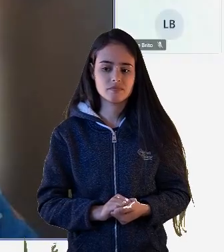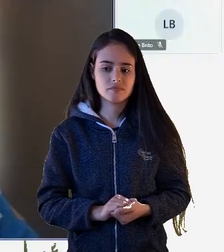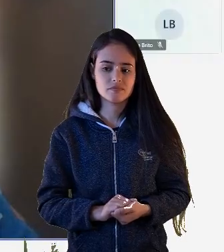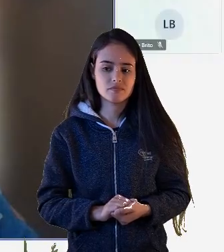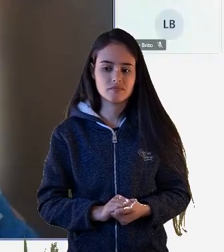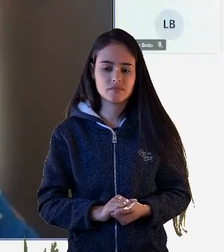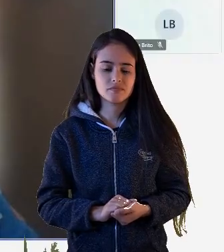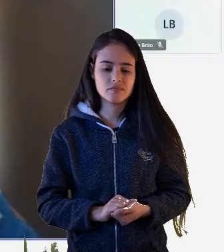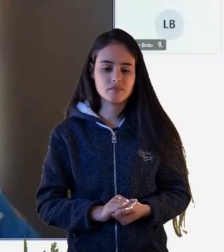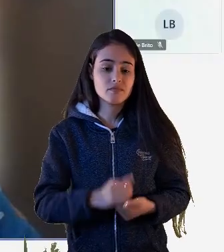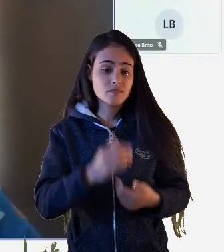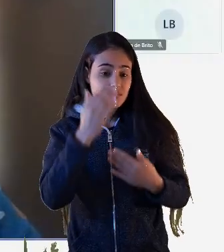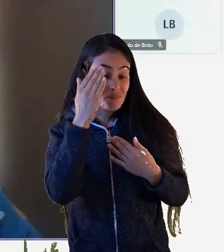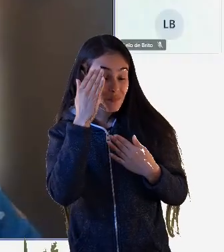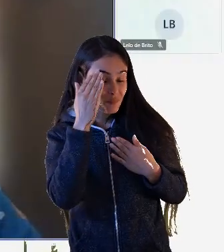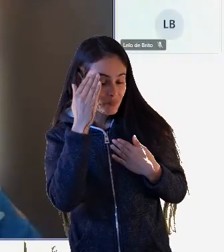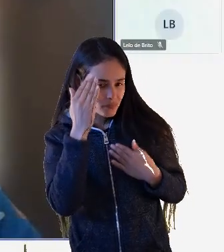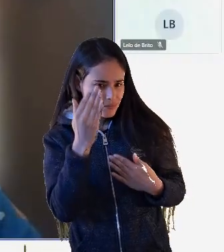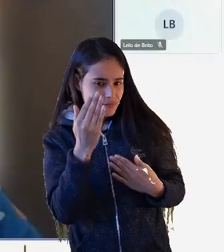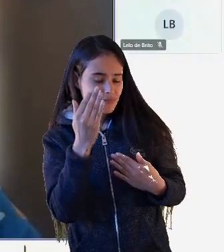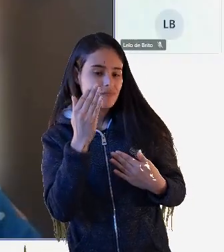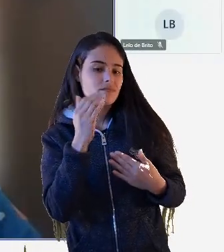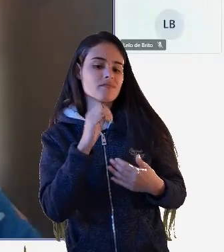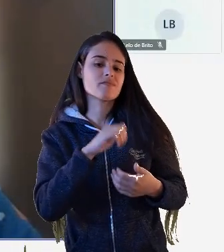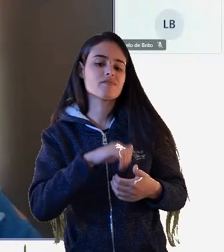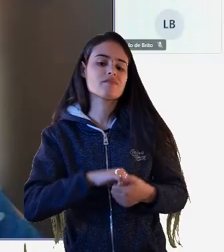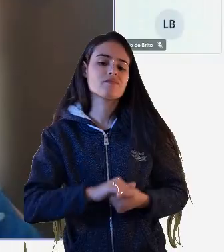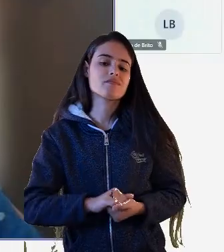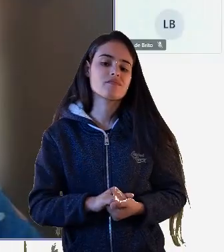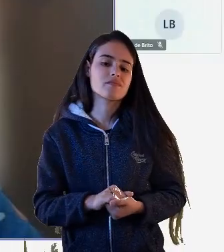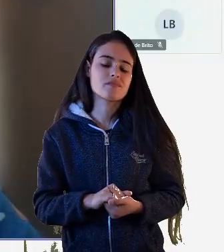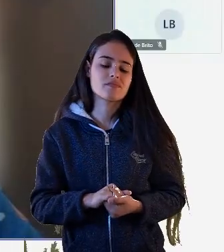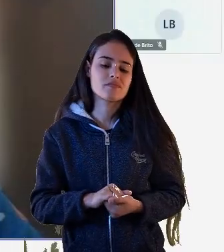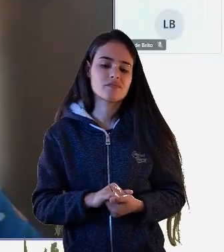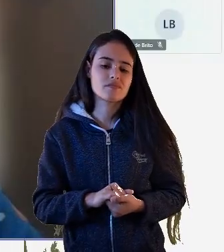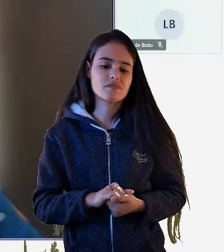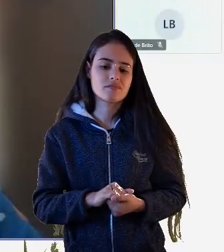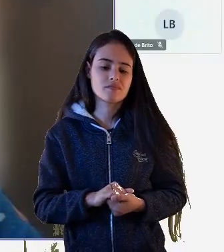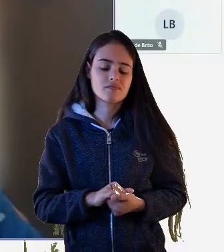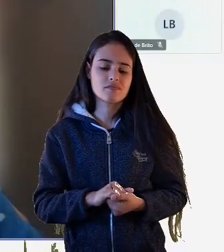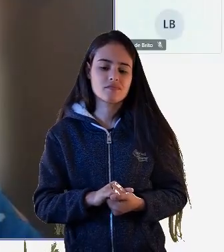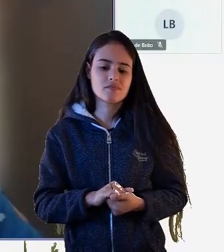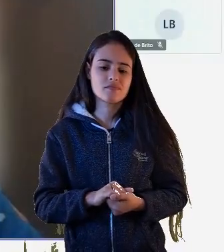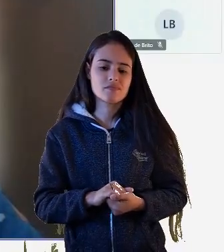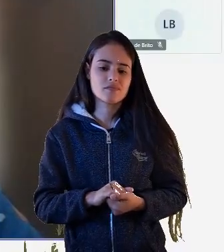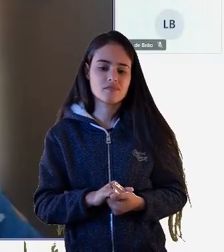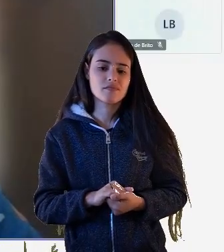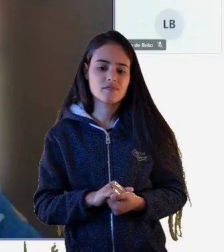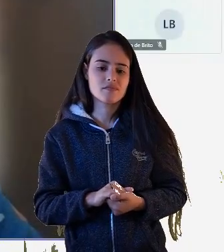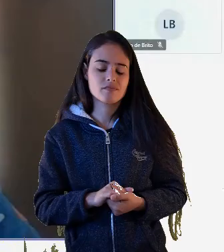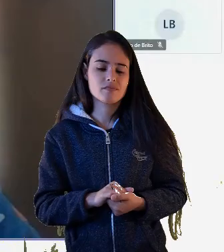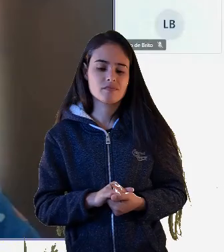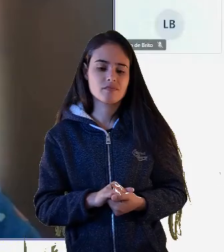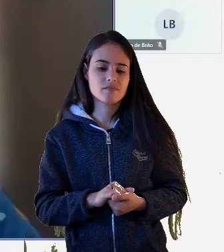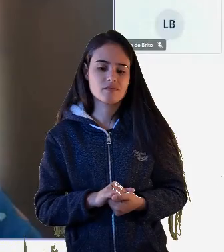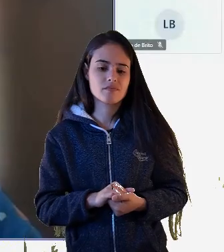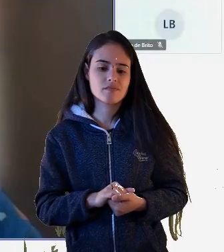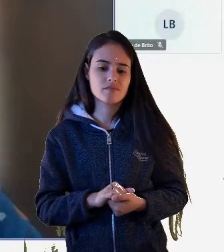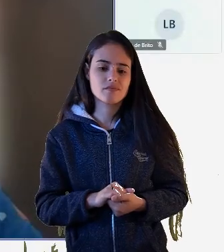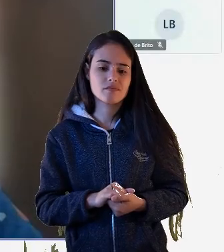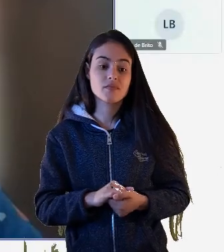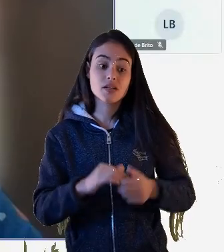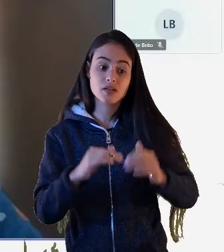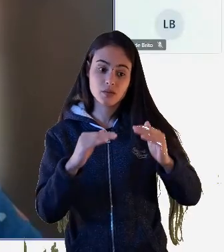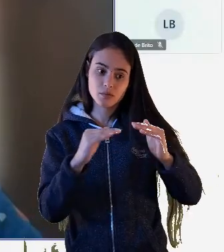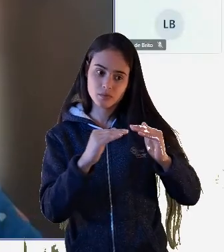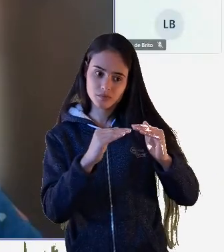alunos também, né? E a gente segue na luta juntos, né?